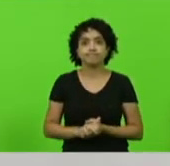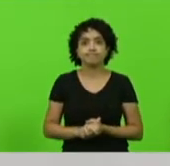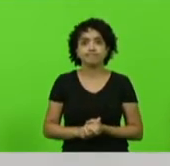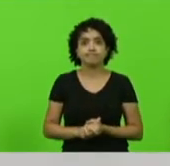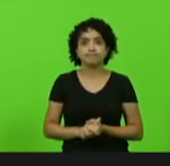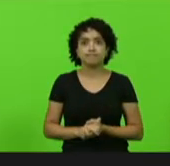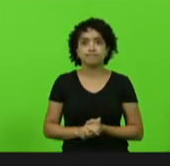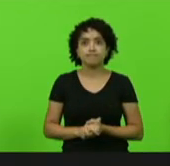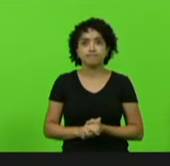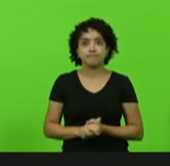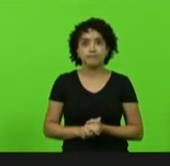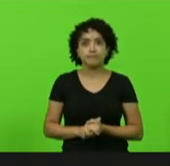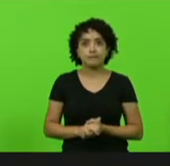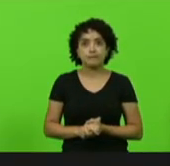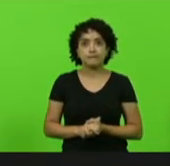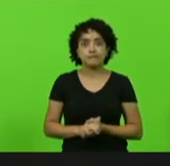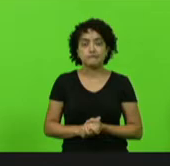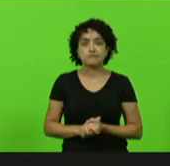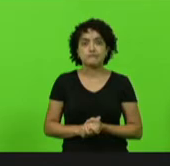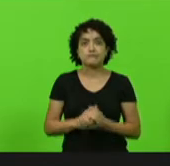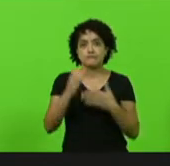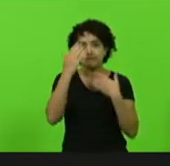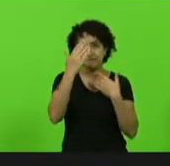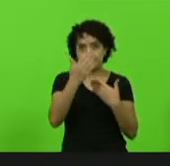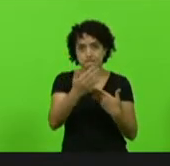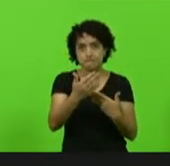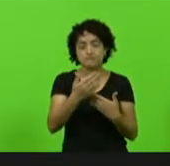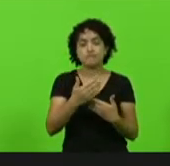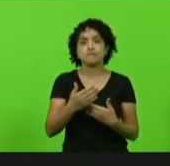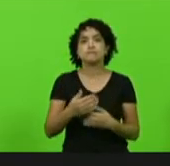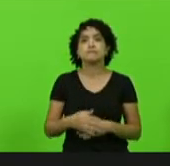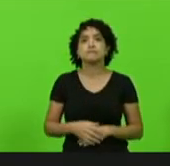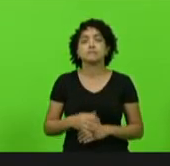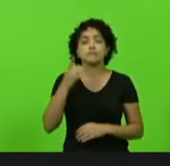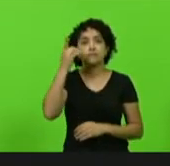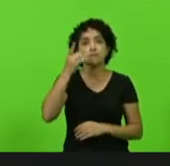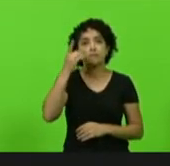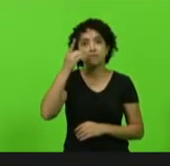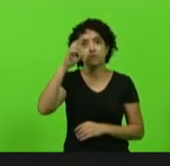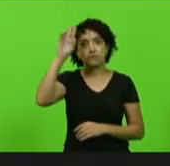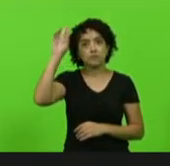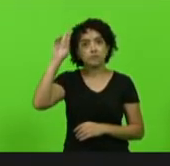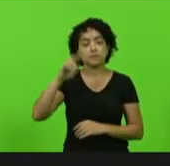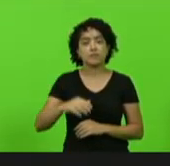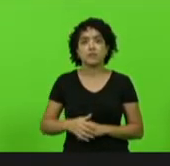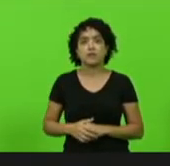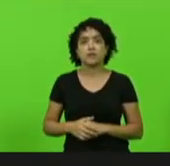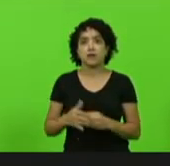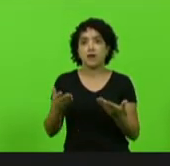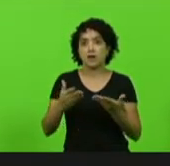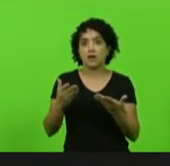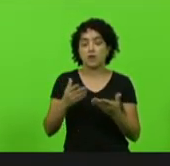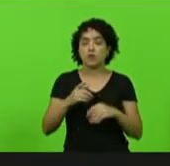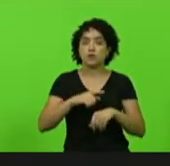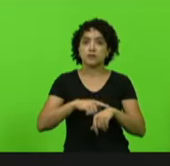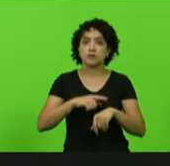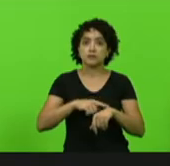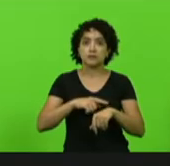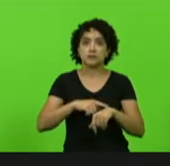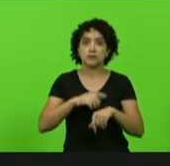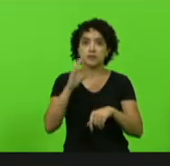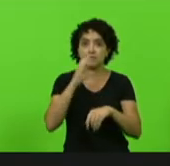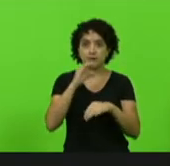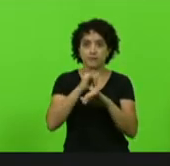obrigado. Obrigado, deputado Vicente Caro Preço. Ainda nas